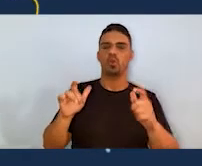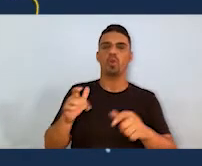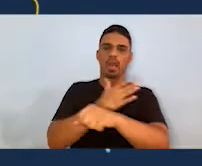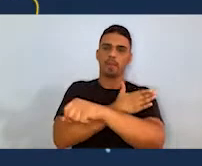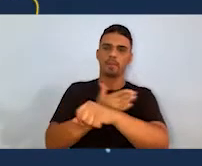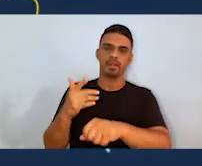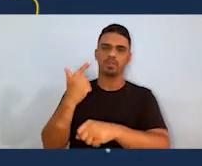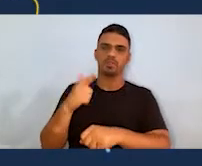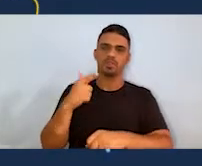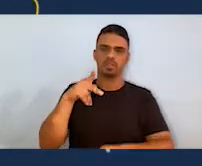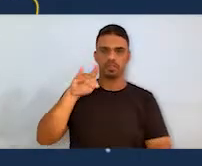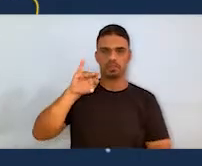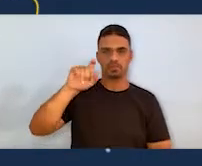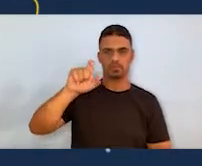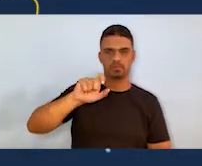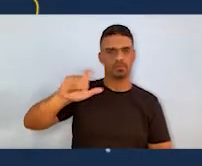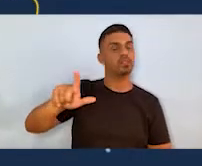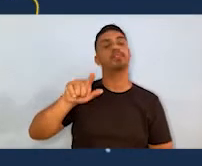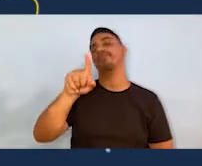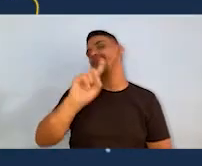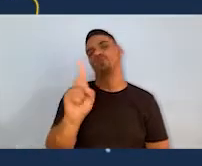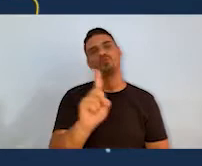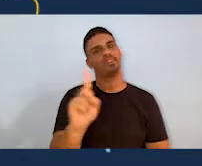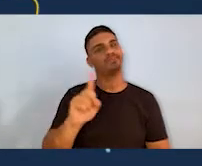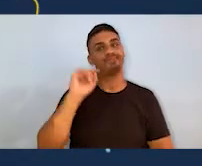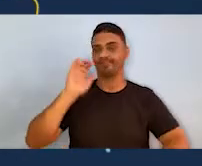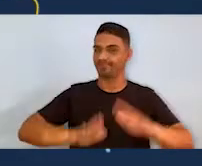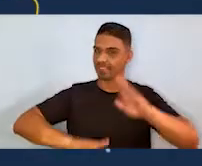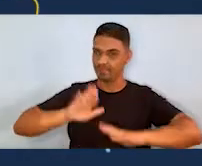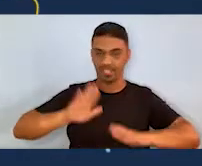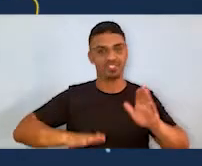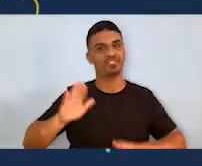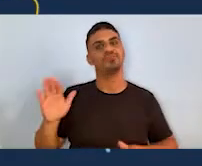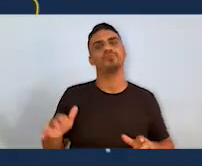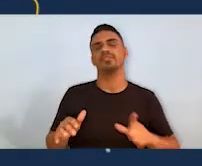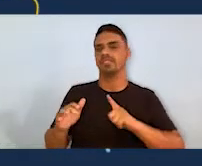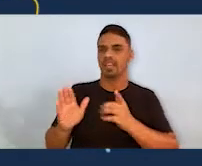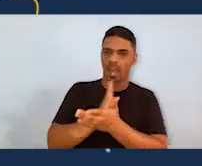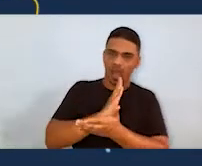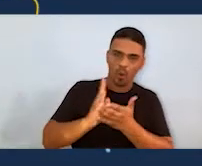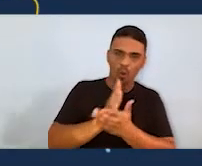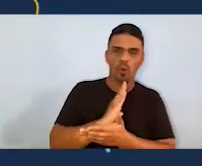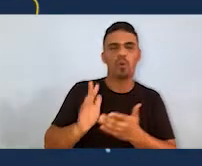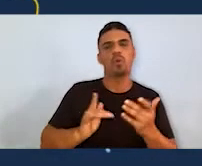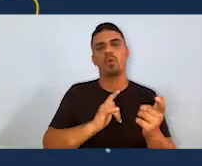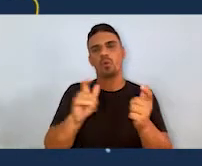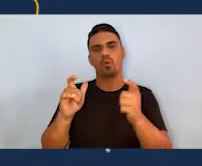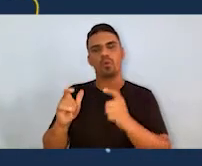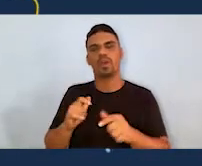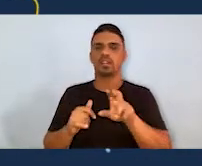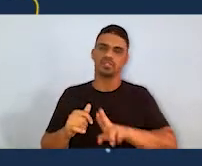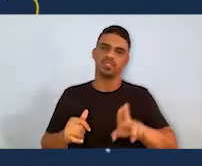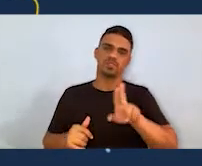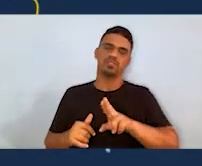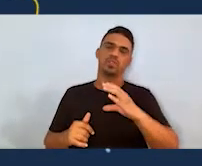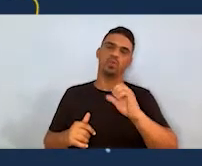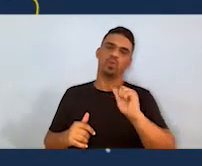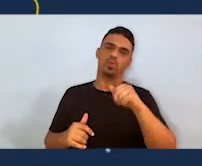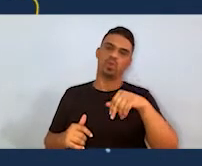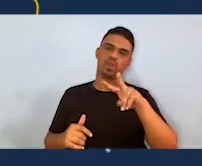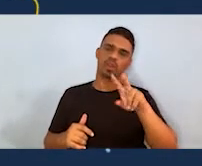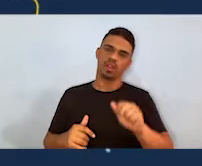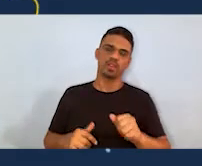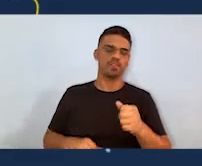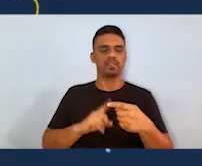Não, é pixel, branco ou transparente, depende do programa. Nesse caso é transparente, mas tem programa que você vai estar trabalhando num canvas branco